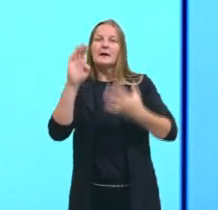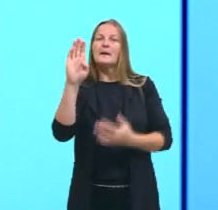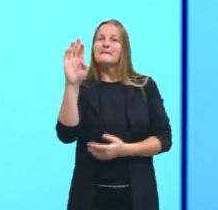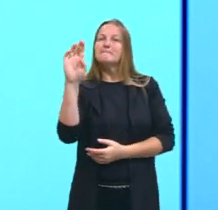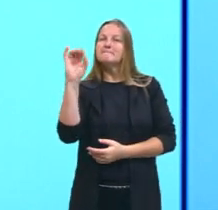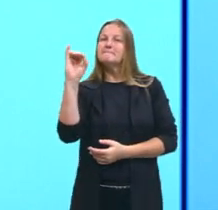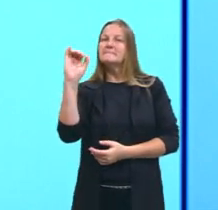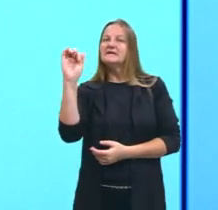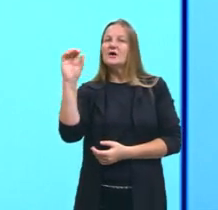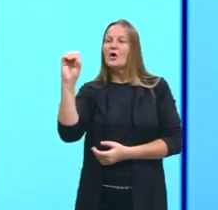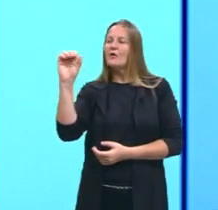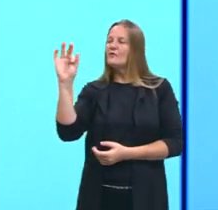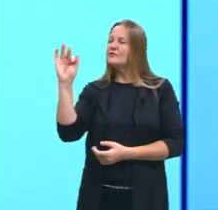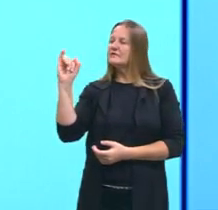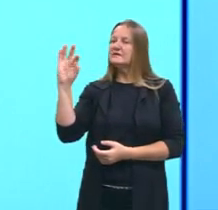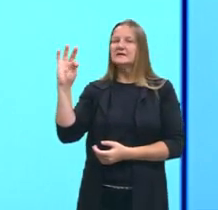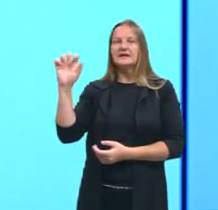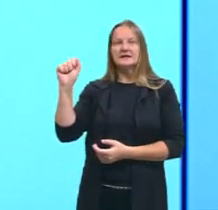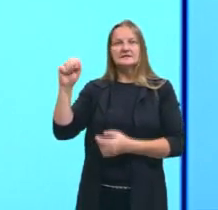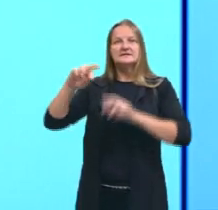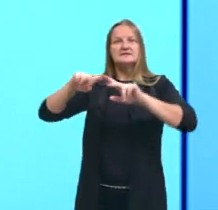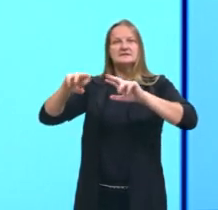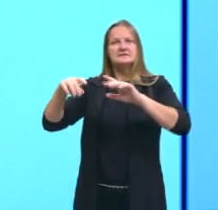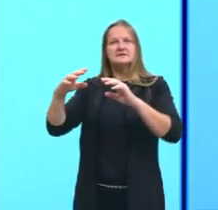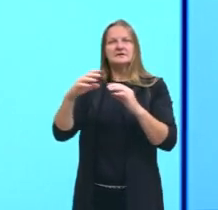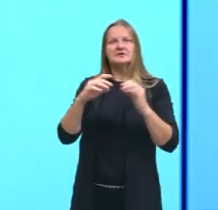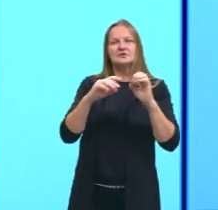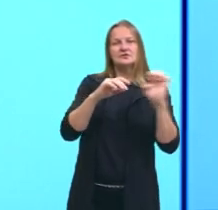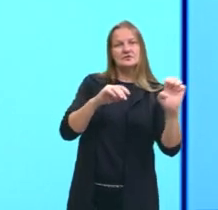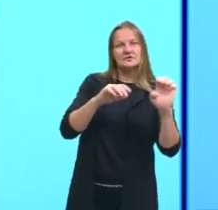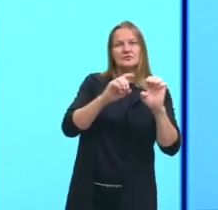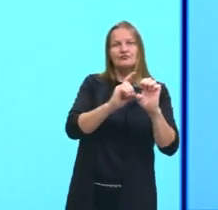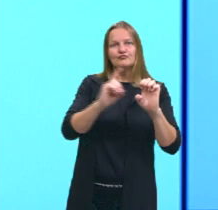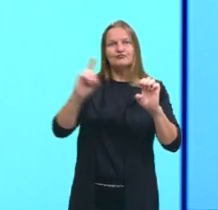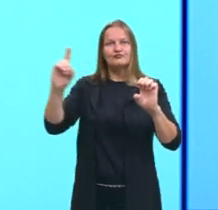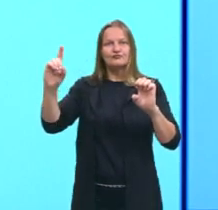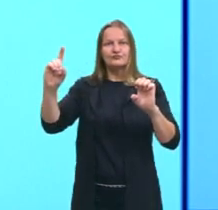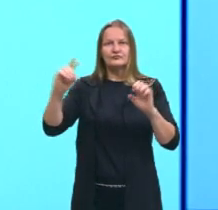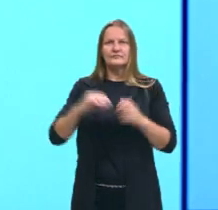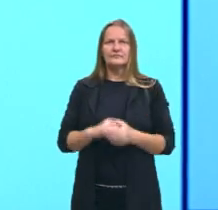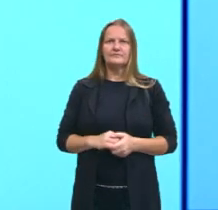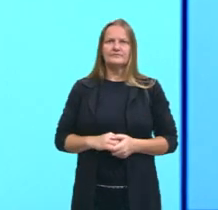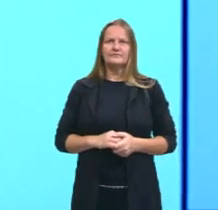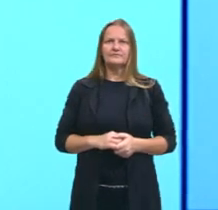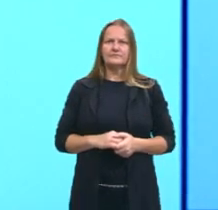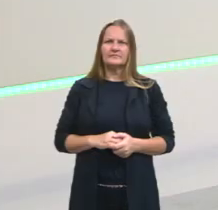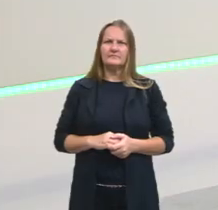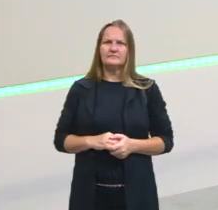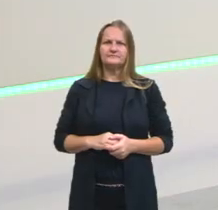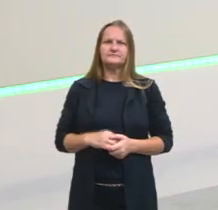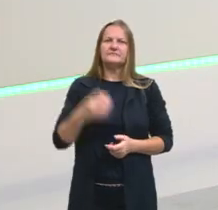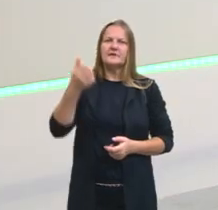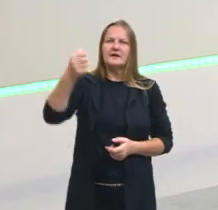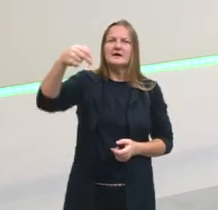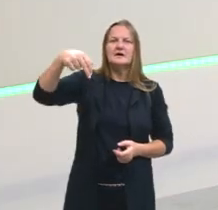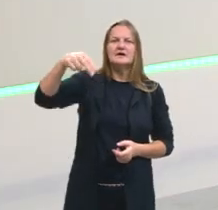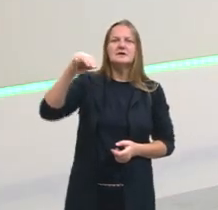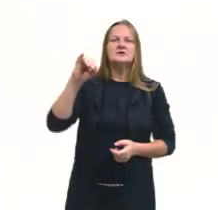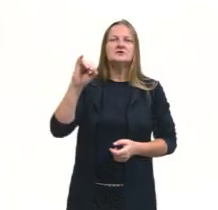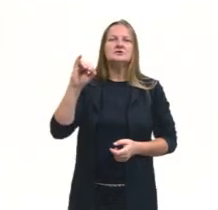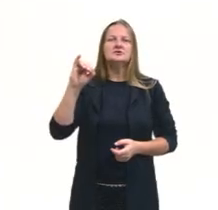das pteridófitas ali da esquerda para direita depois nós temos as angiospermas